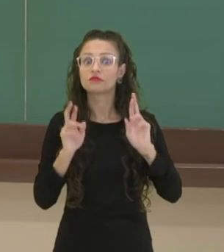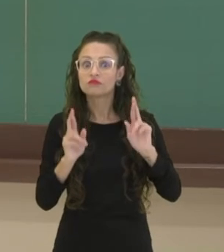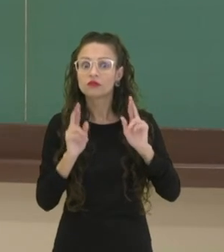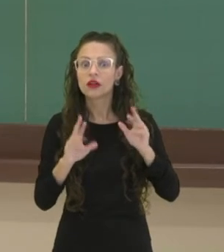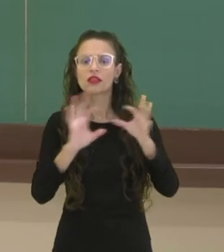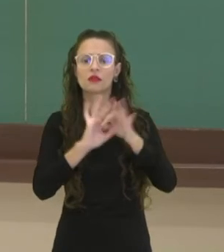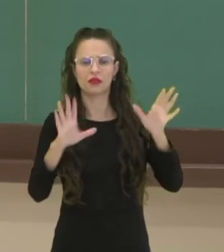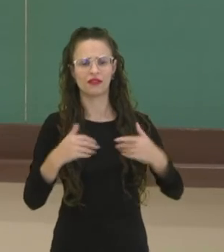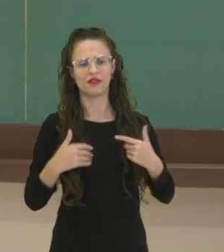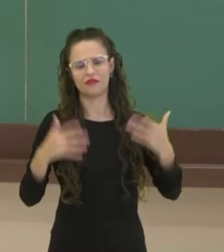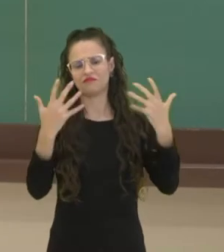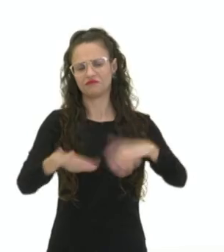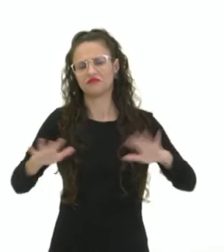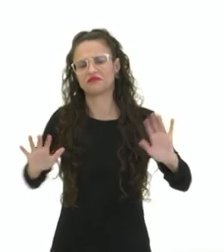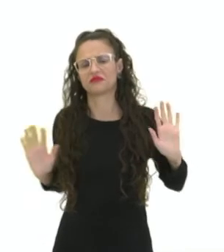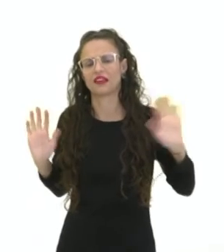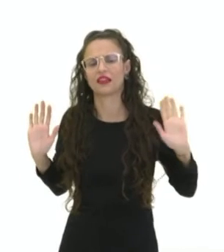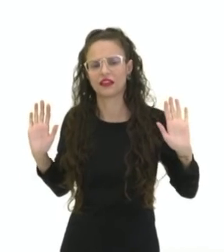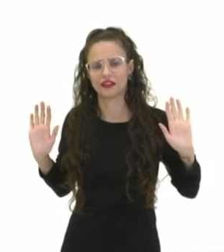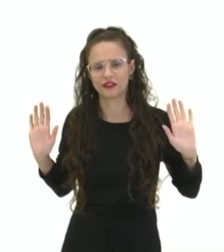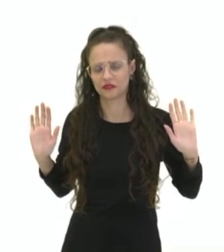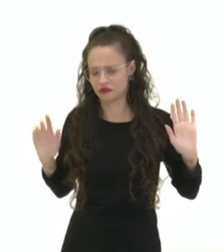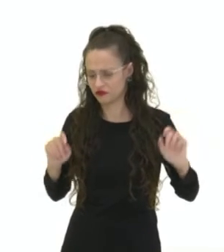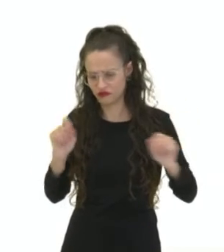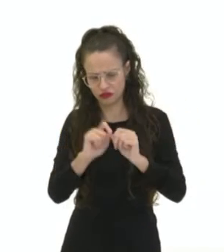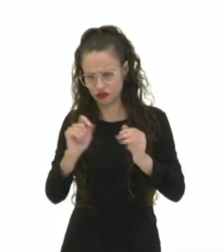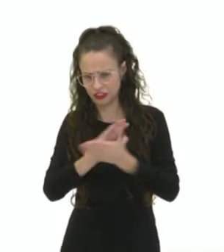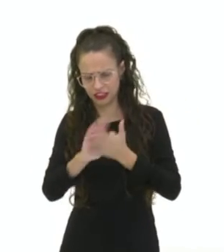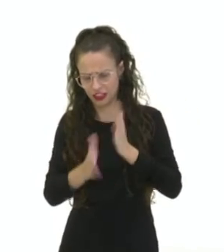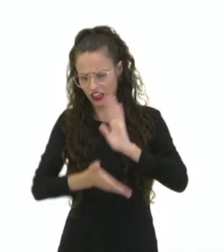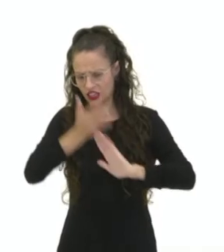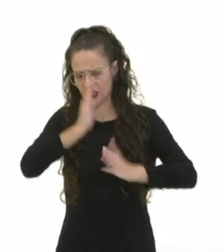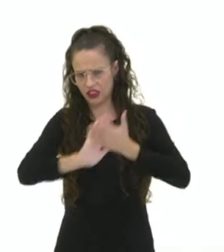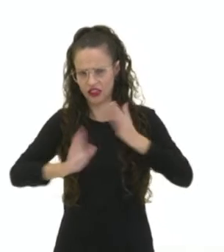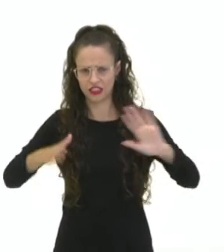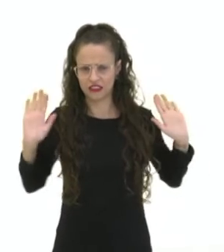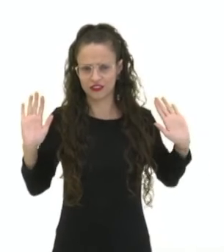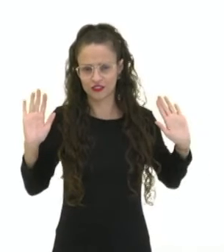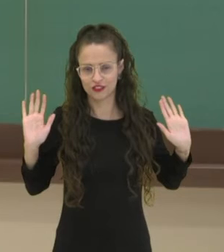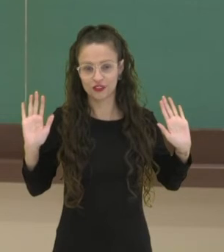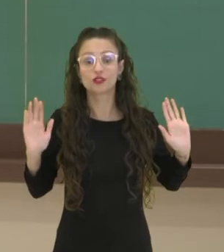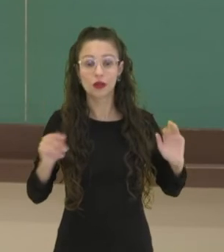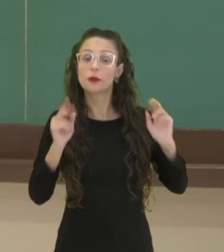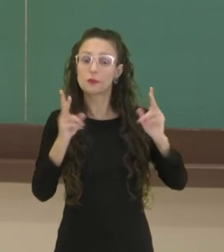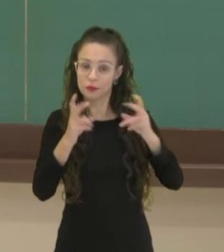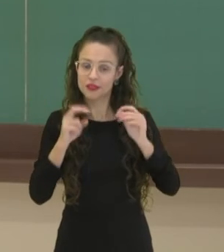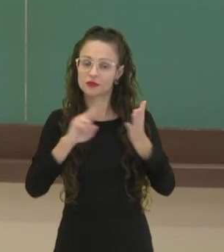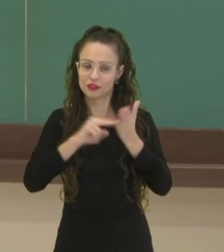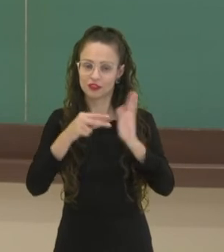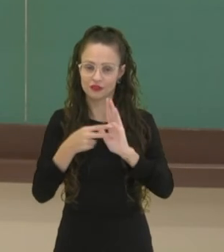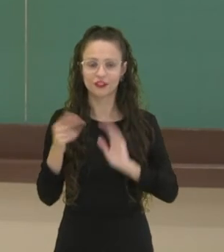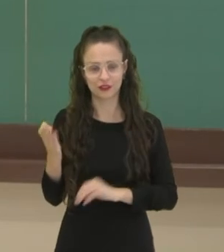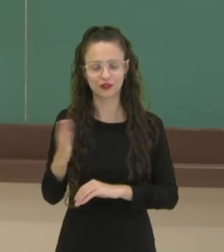diz, eu, hein? Nem morta. Não vou fazer nada disso. Então, perceba a conotação que isso tem.